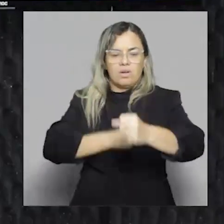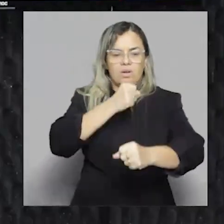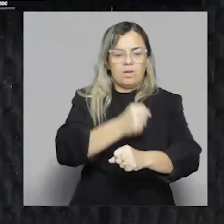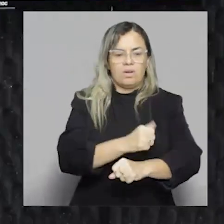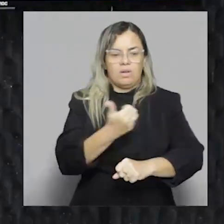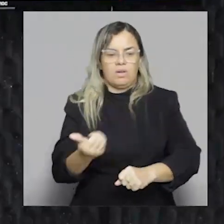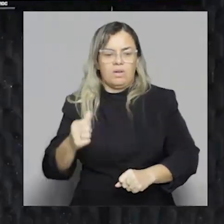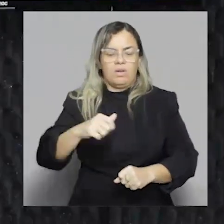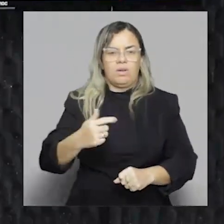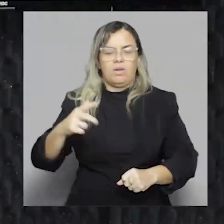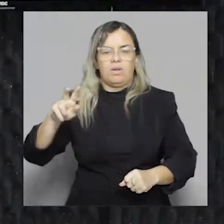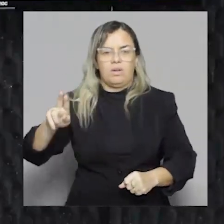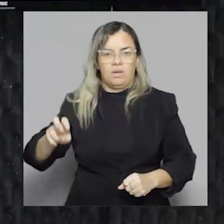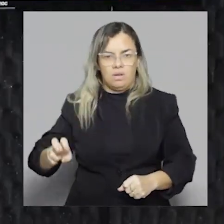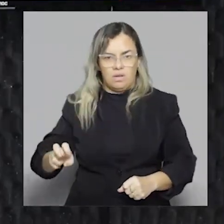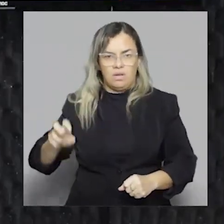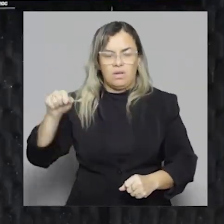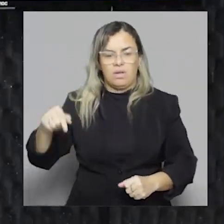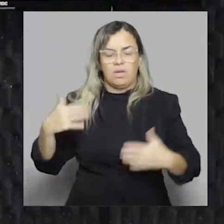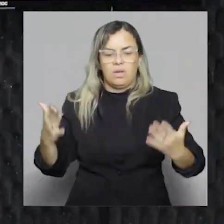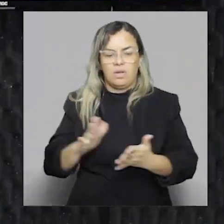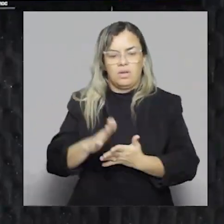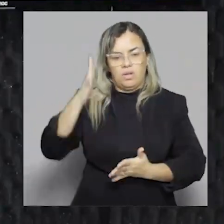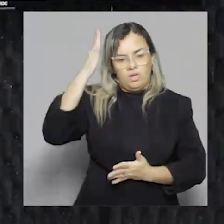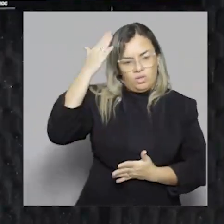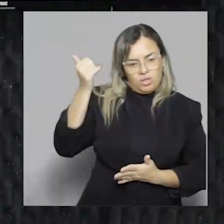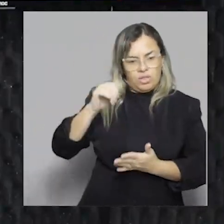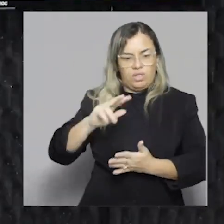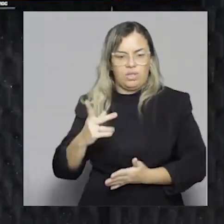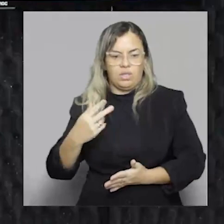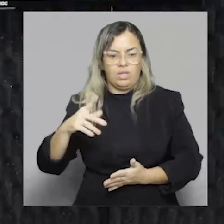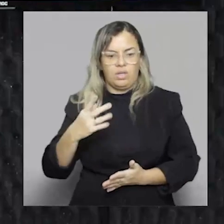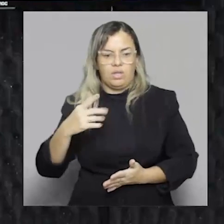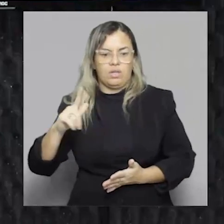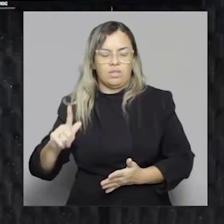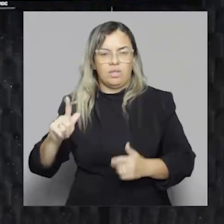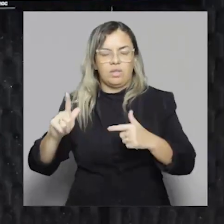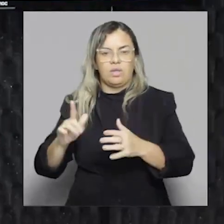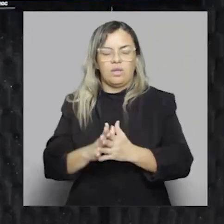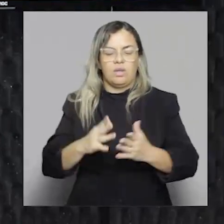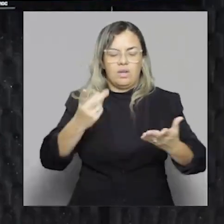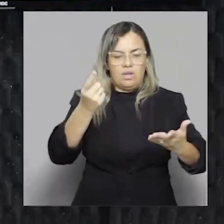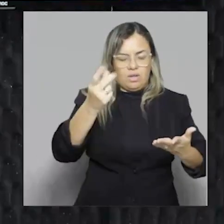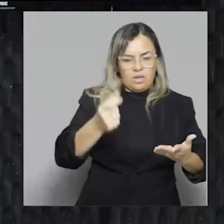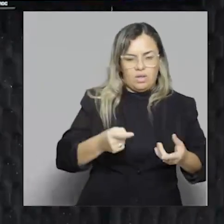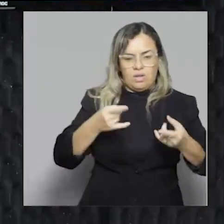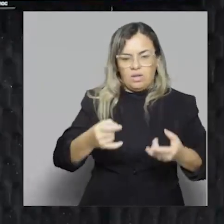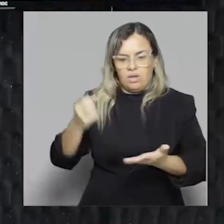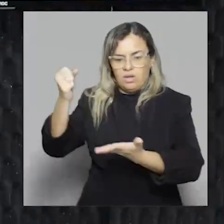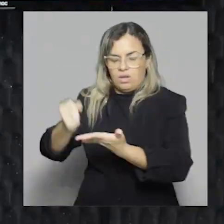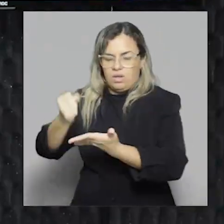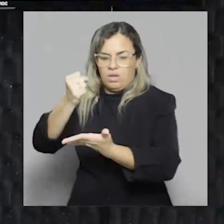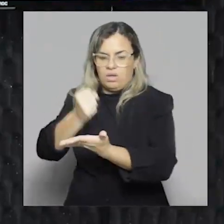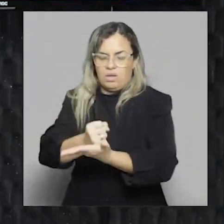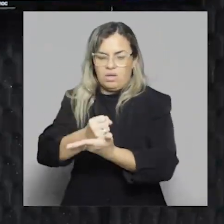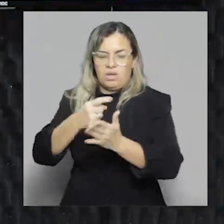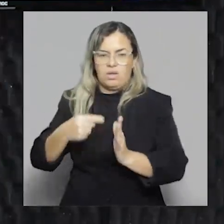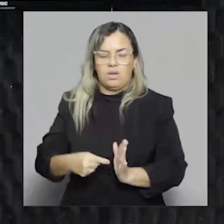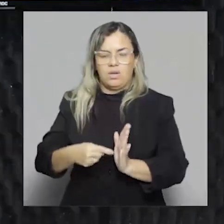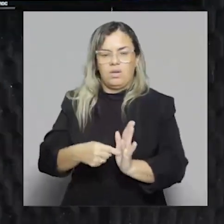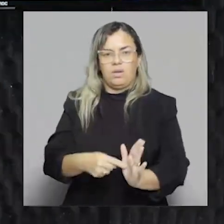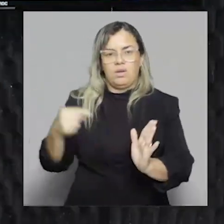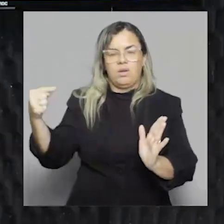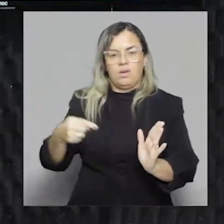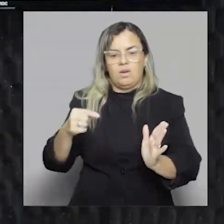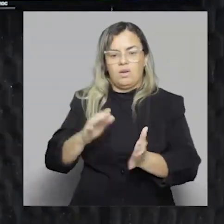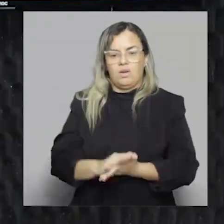1975. Não sei quem é Herzog, eu peguei uma cédula, coloquei o carimbo, depois mostrei que uma pessoa só